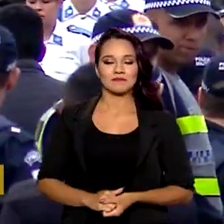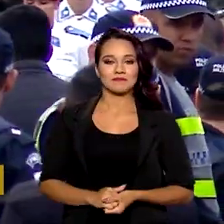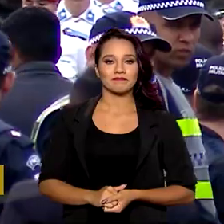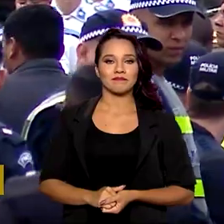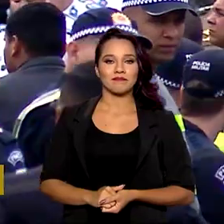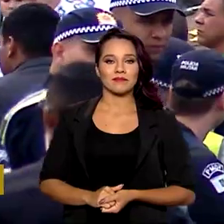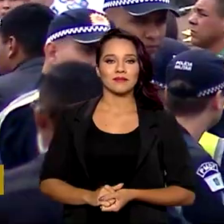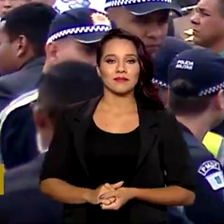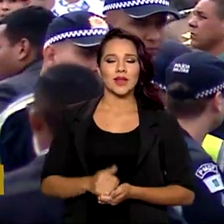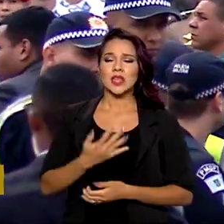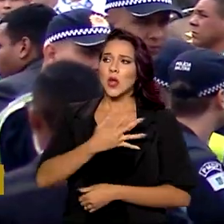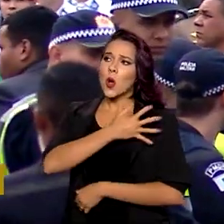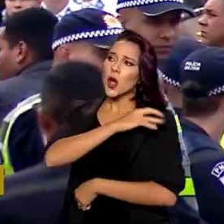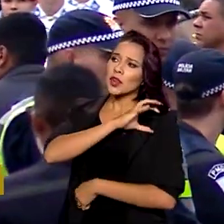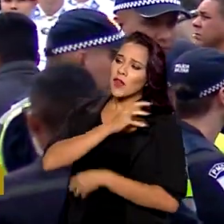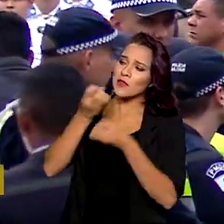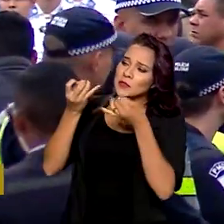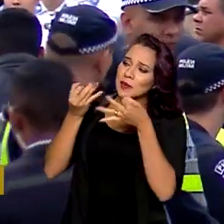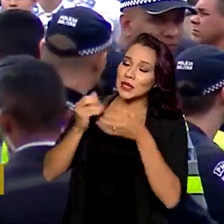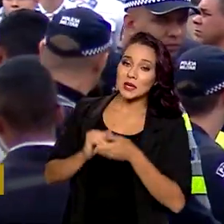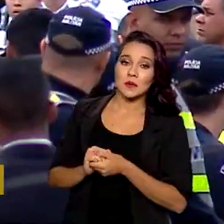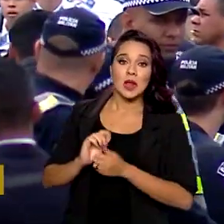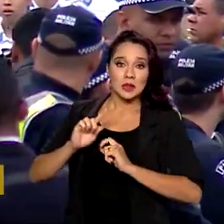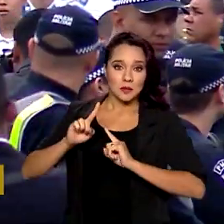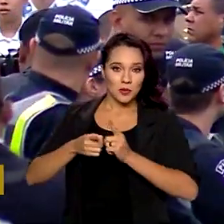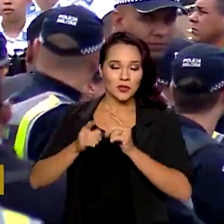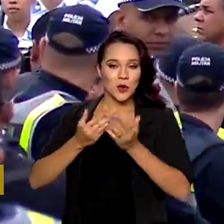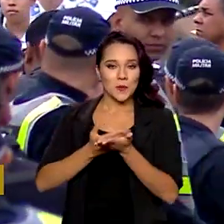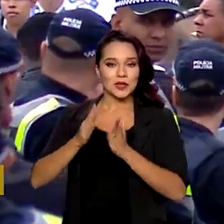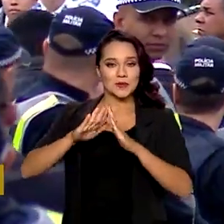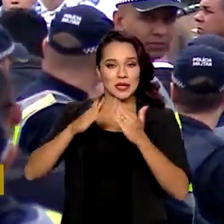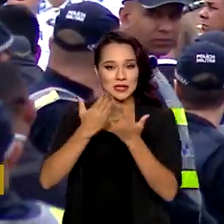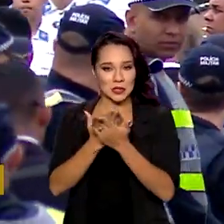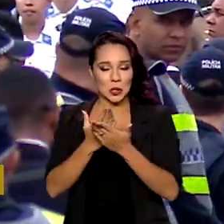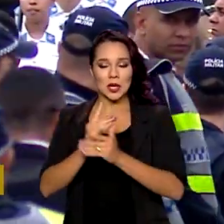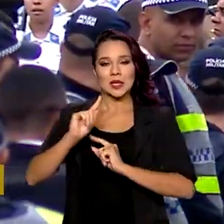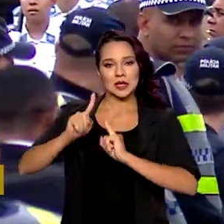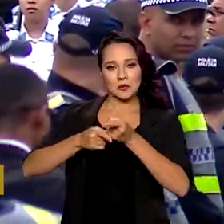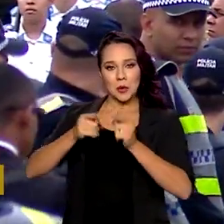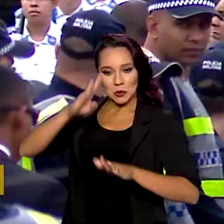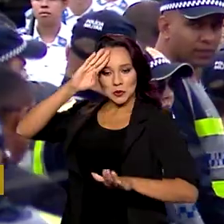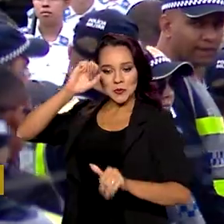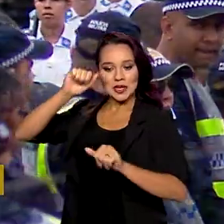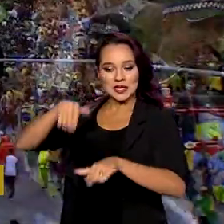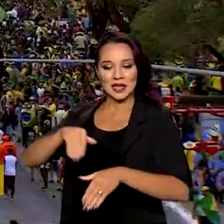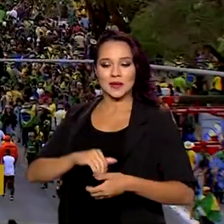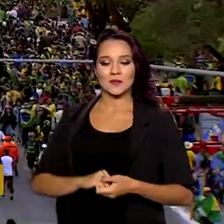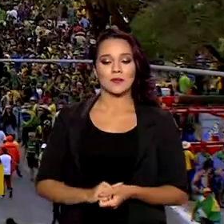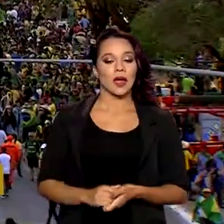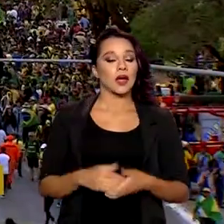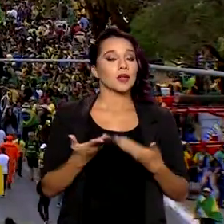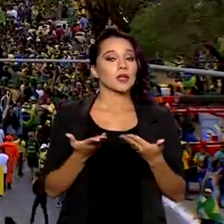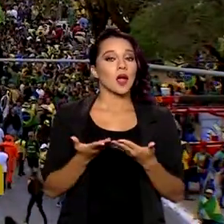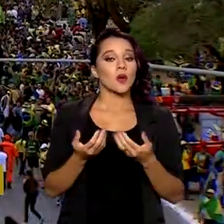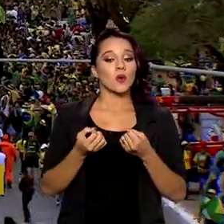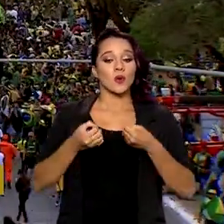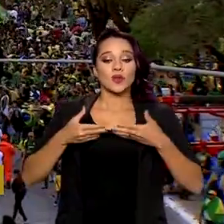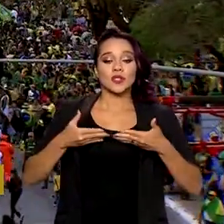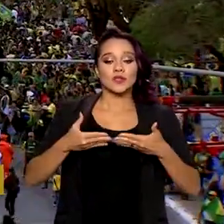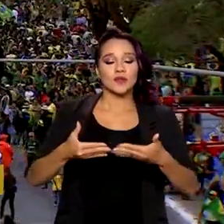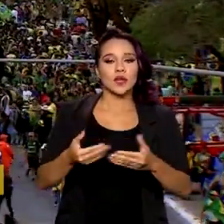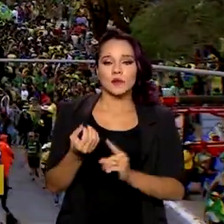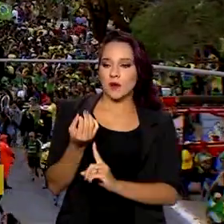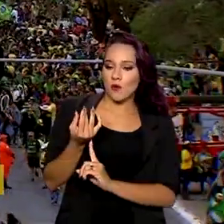até adiantava pra gente. A gente começa pelas escolas, mais tarde um pouquinho é que a gente vai ver os militares, não é isso? Isso. Então o desfile ele começa ali pelo